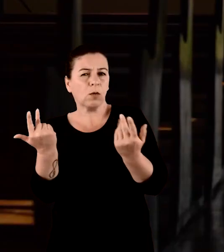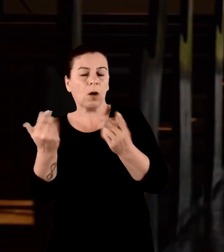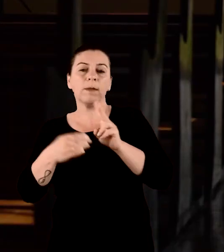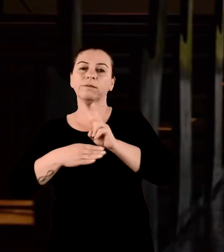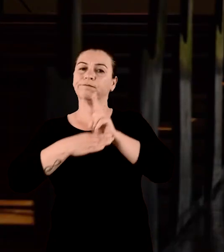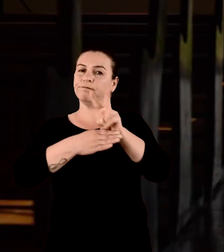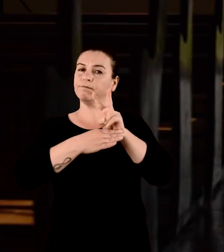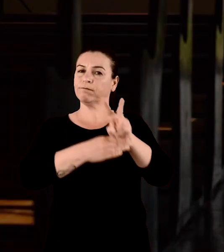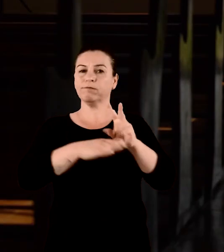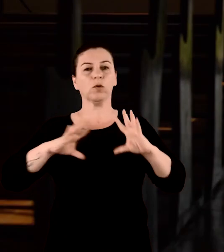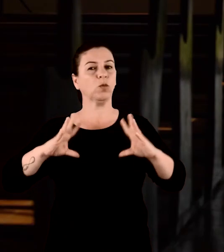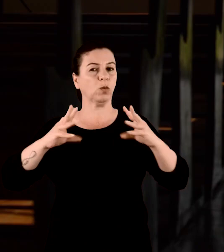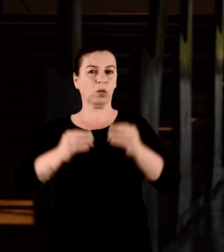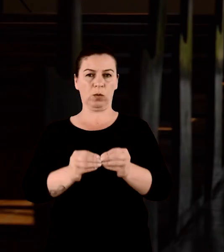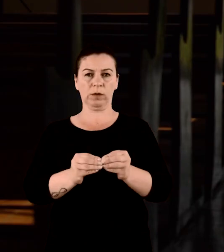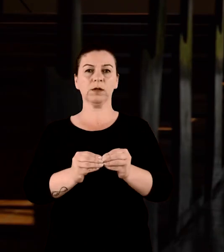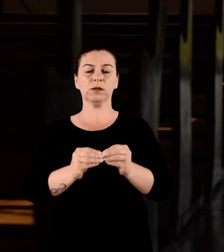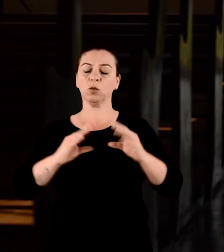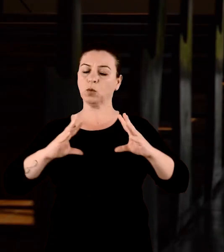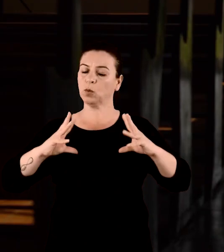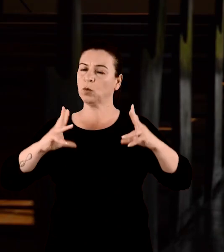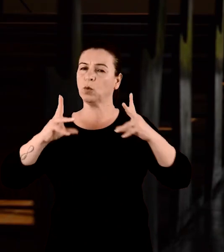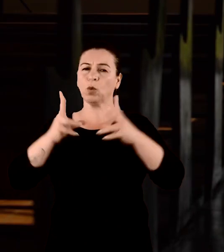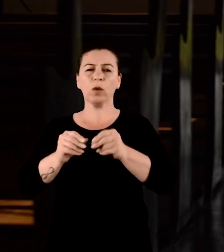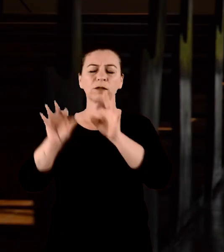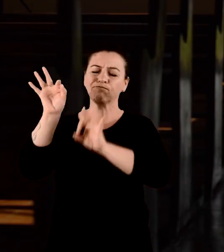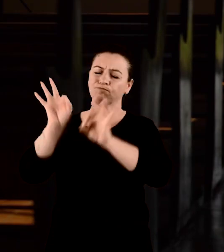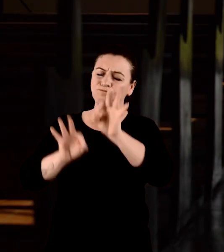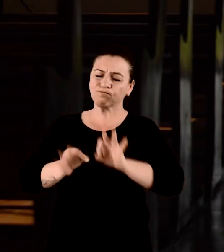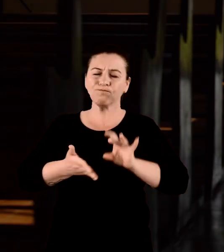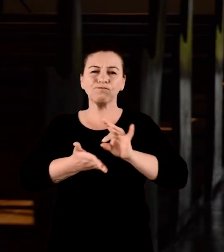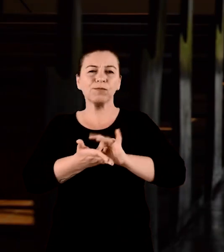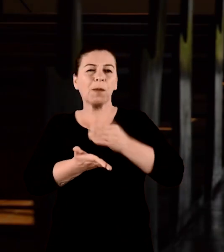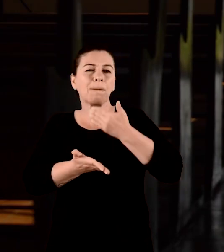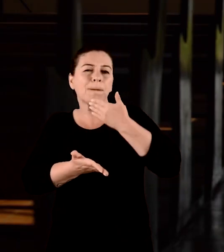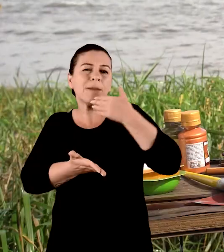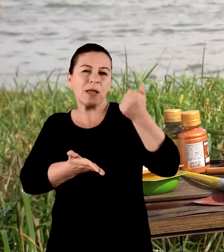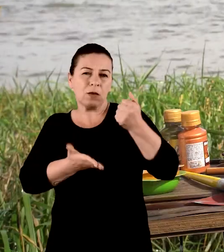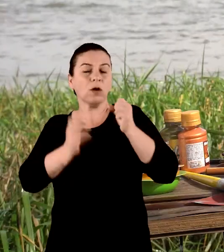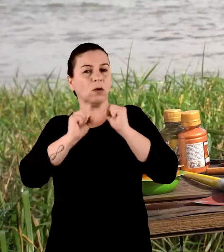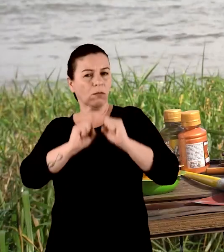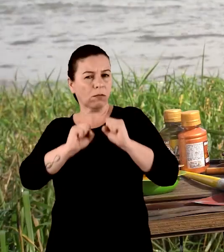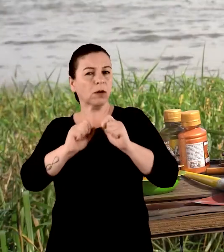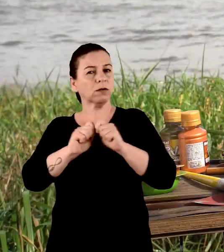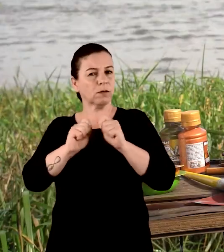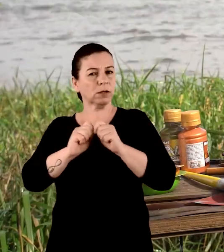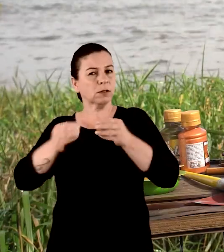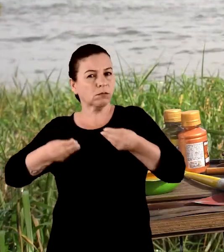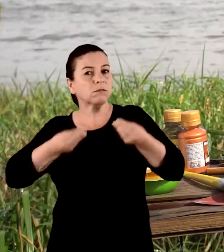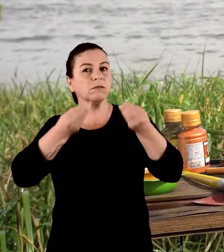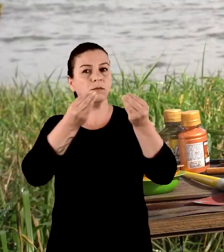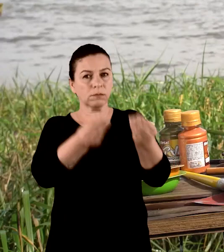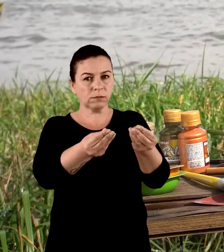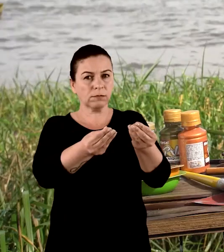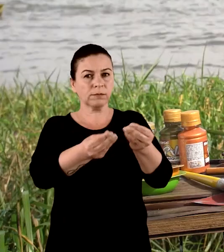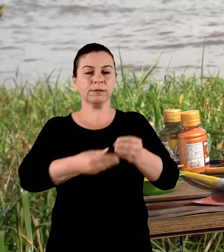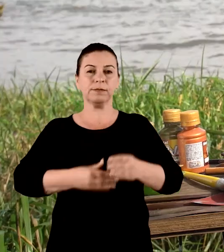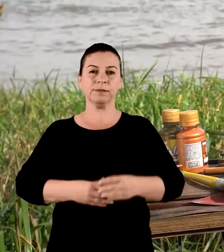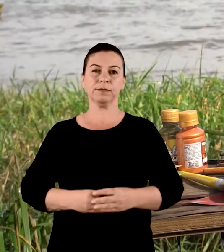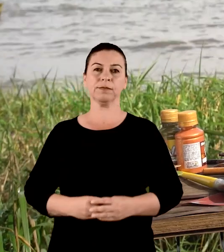comunidade, mas devolvo todas. Todas restauradas, todas com o melhor que eu posso fazer.